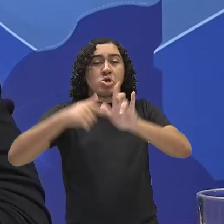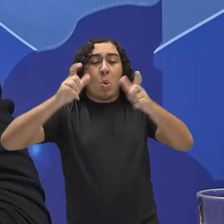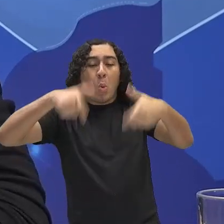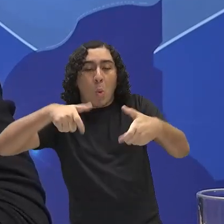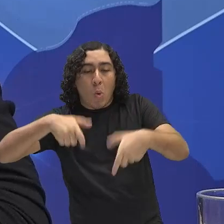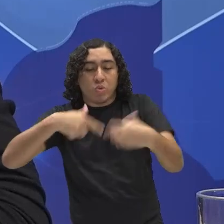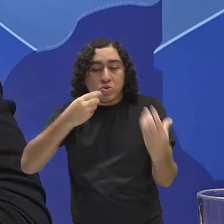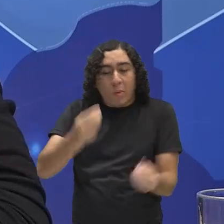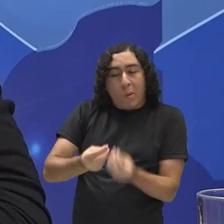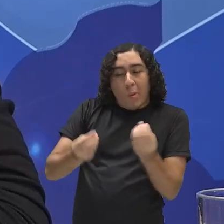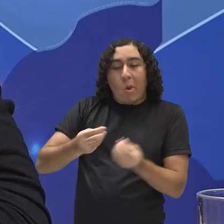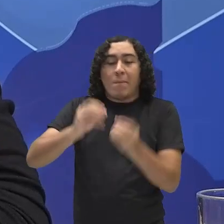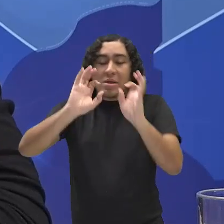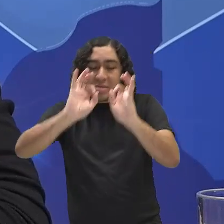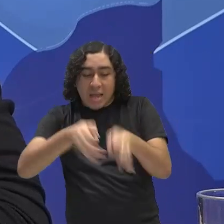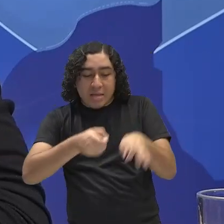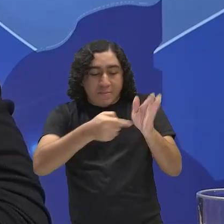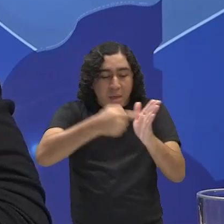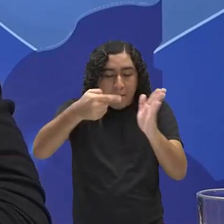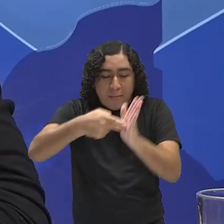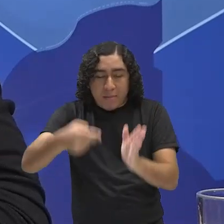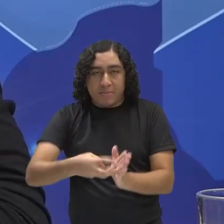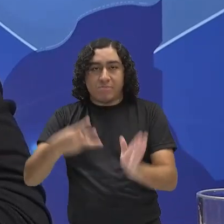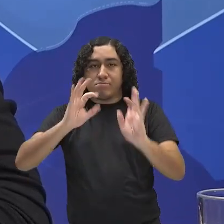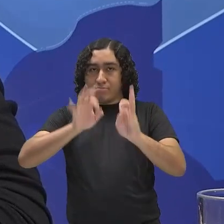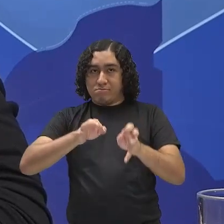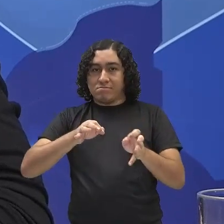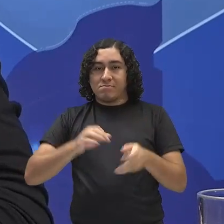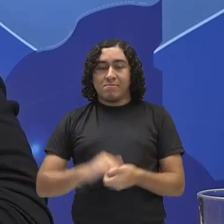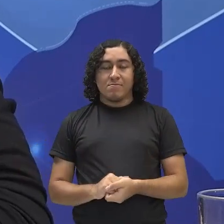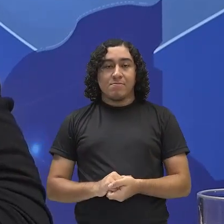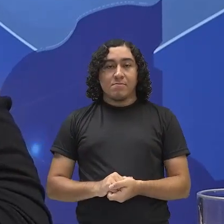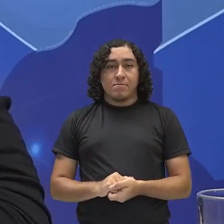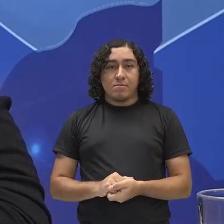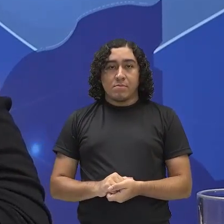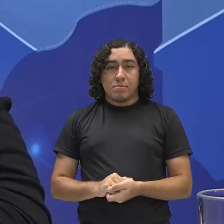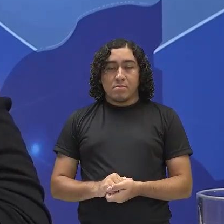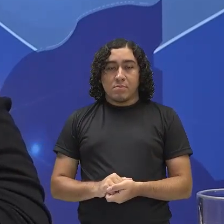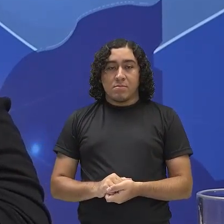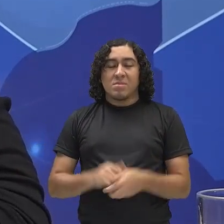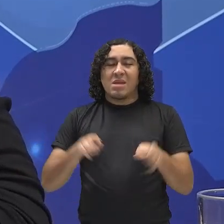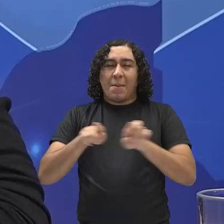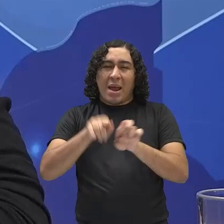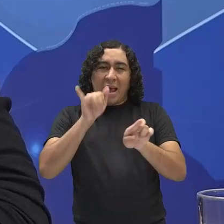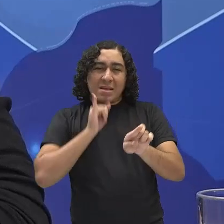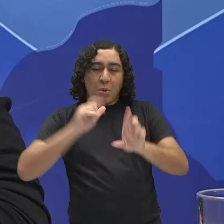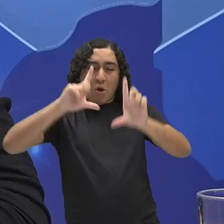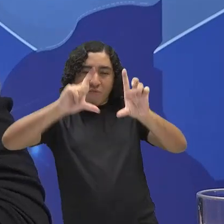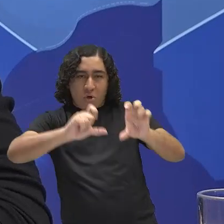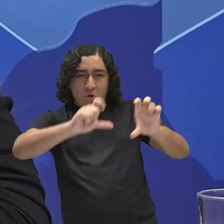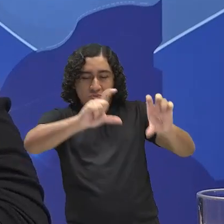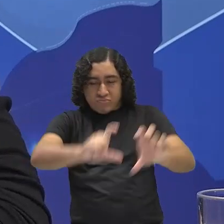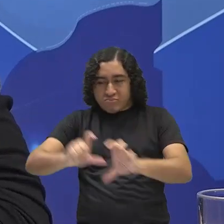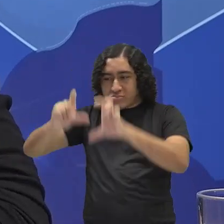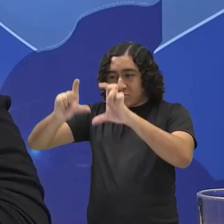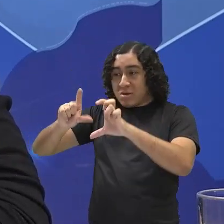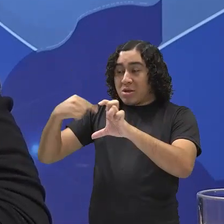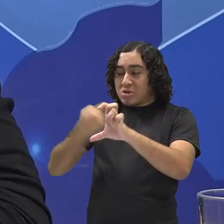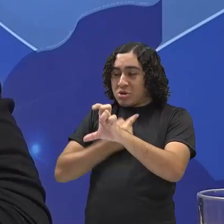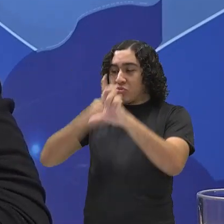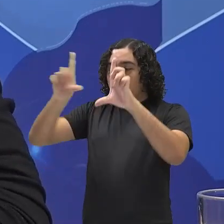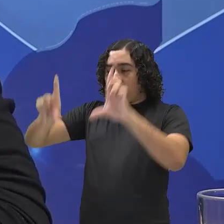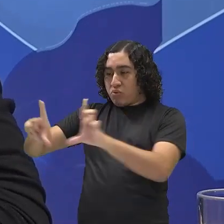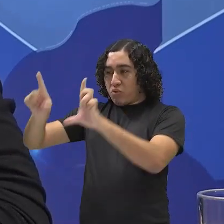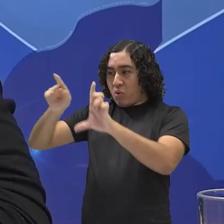ali no computador, ou a gente consegue também destacar alguma parte de algum equipamento que a gente possa pedir para ele fazer aquela troca